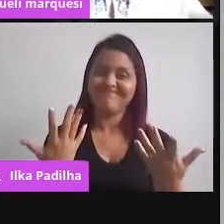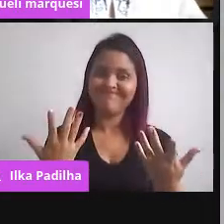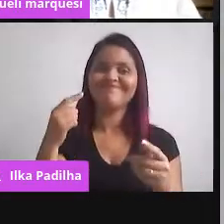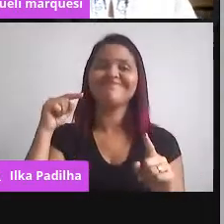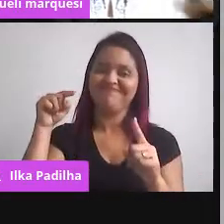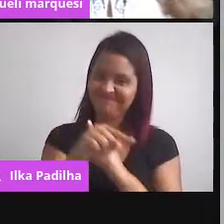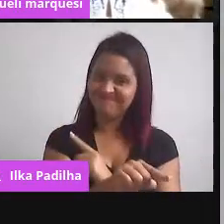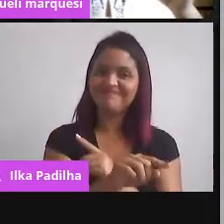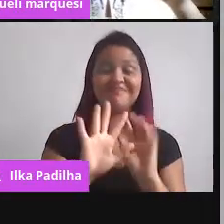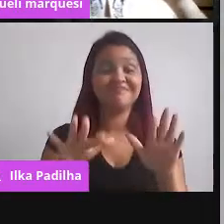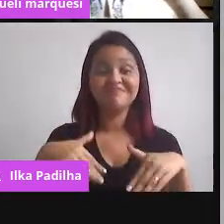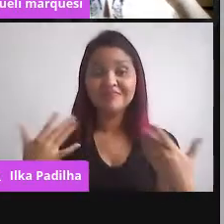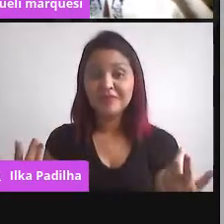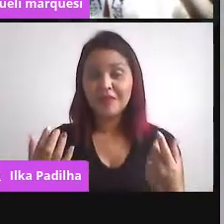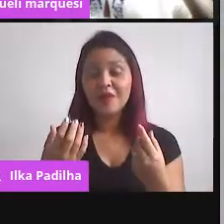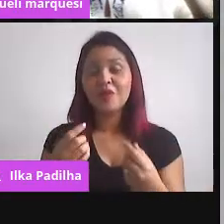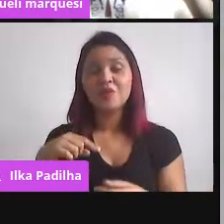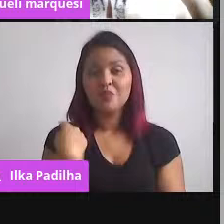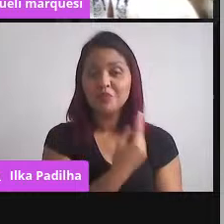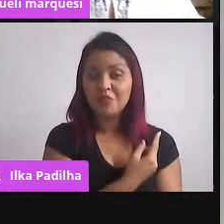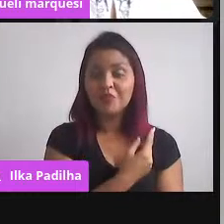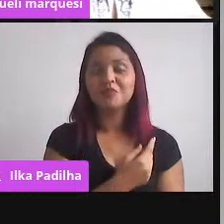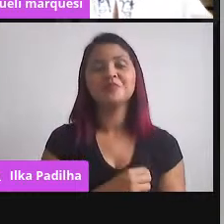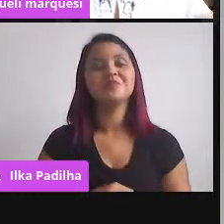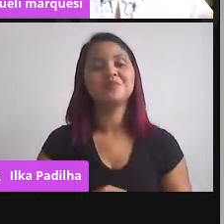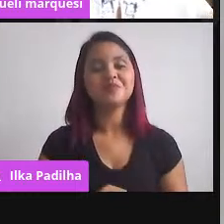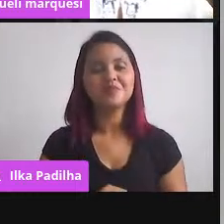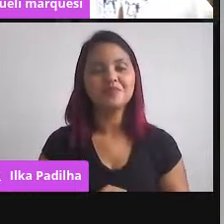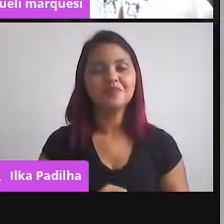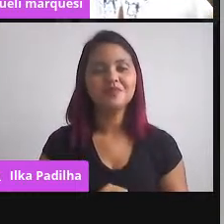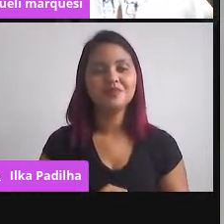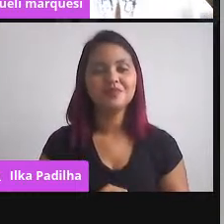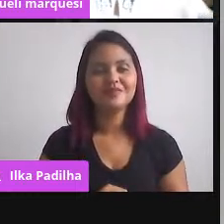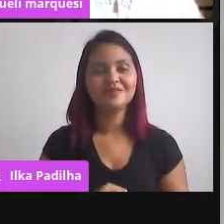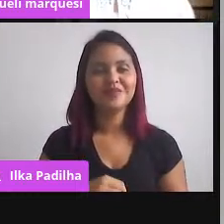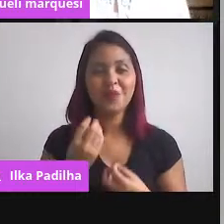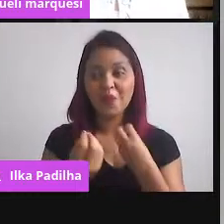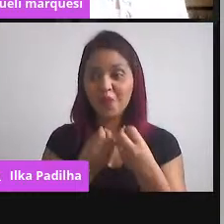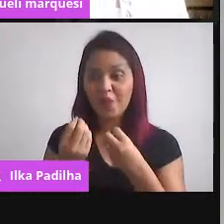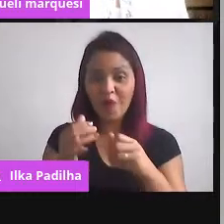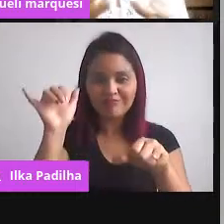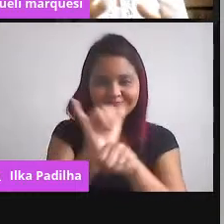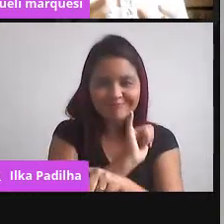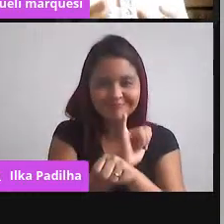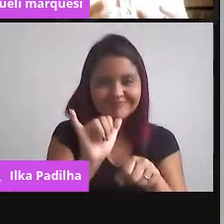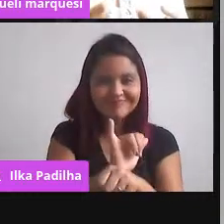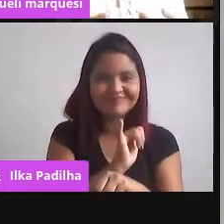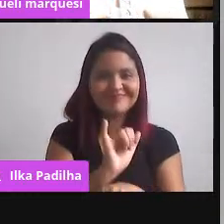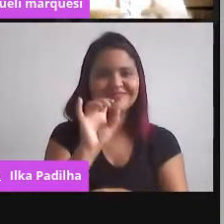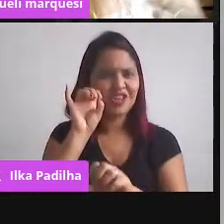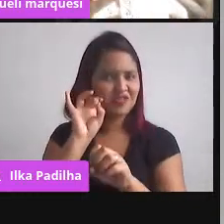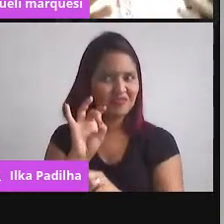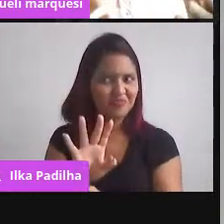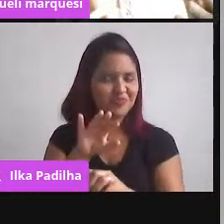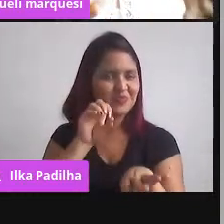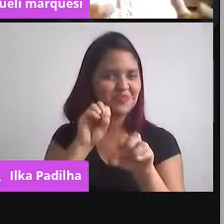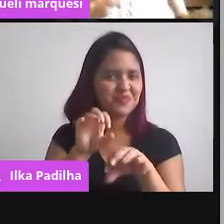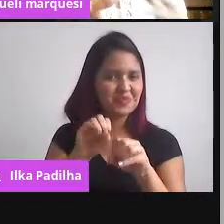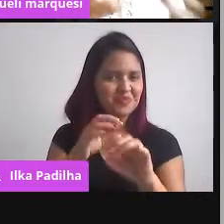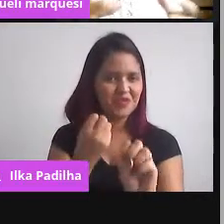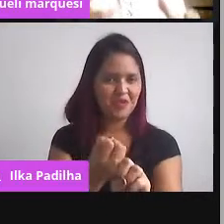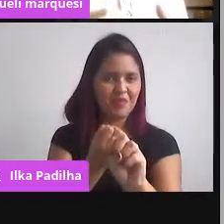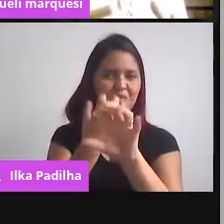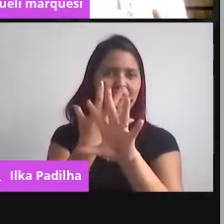a saída que encontramos foi muito mais de ensino